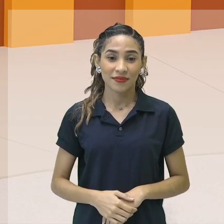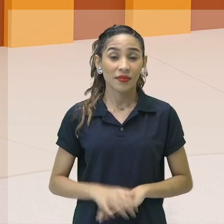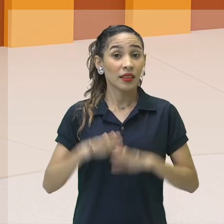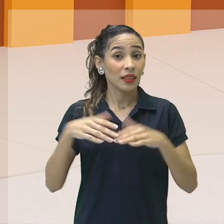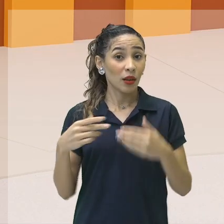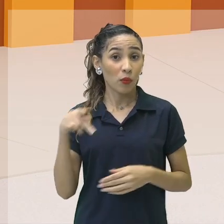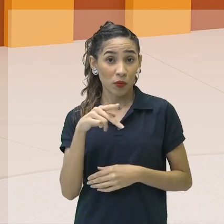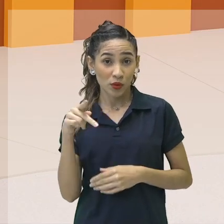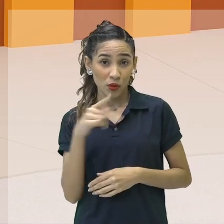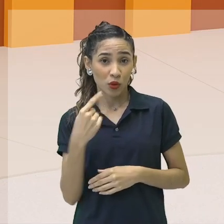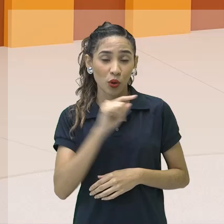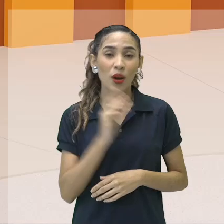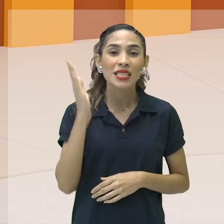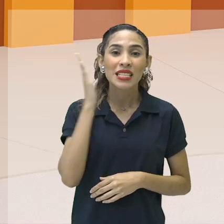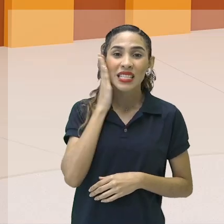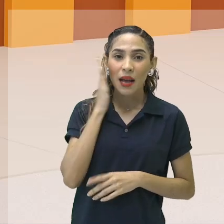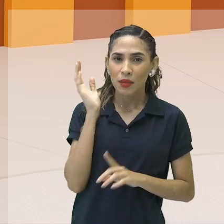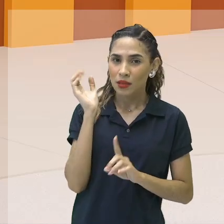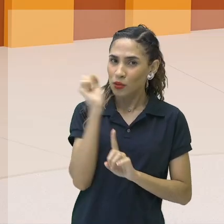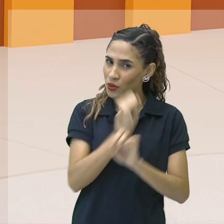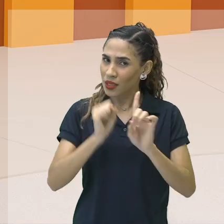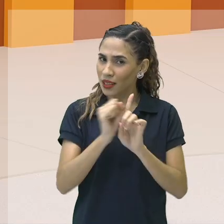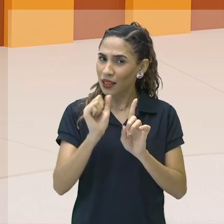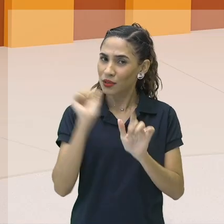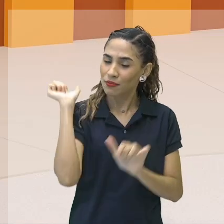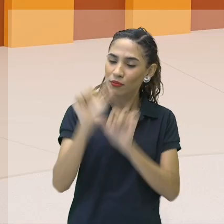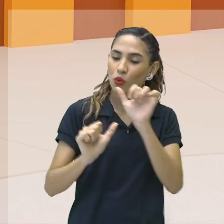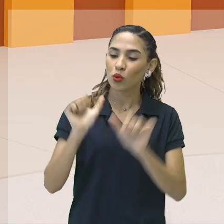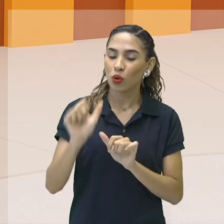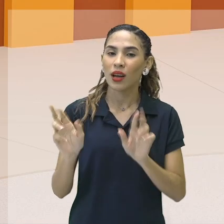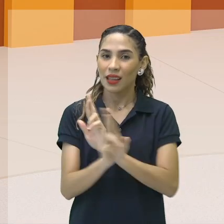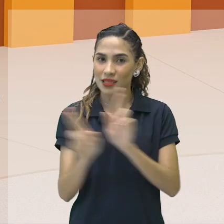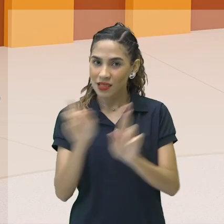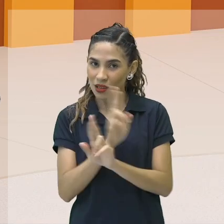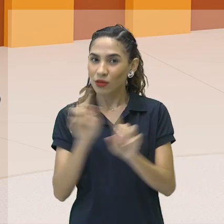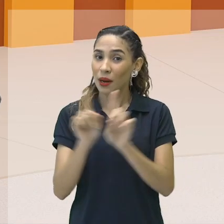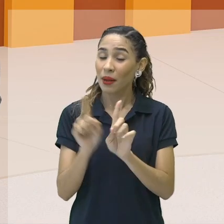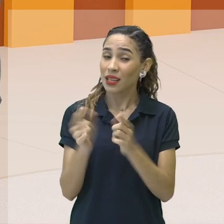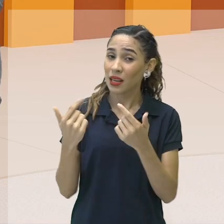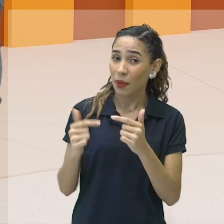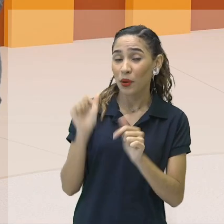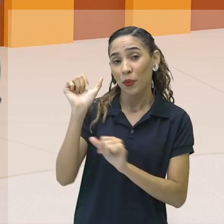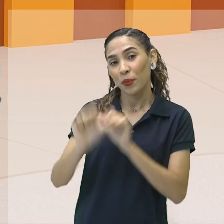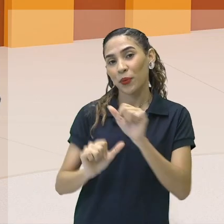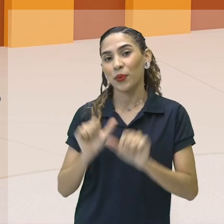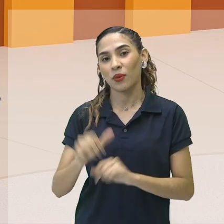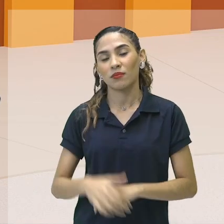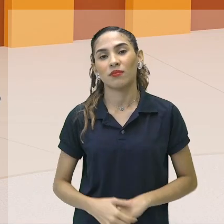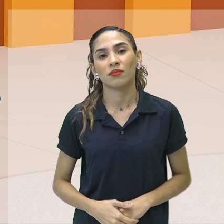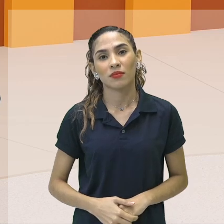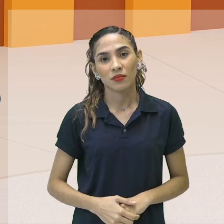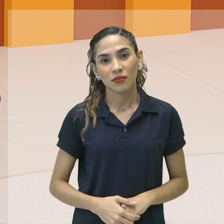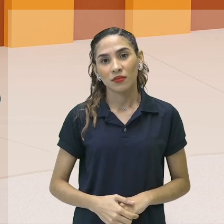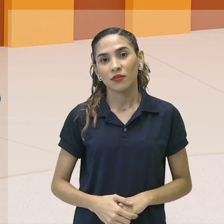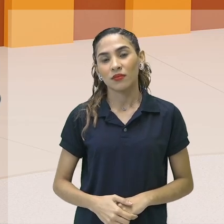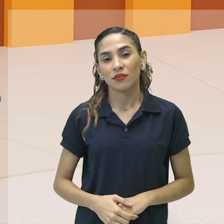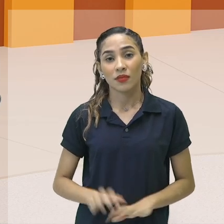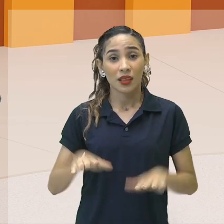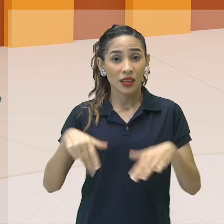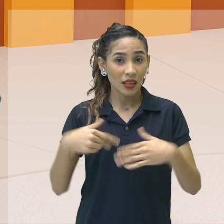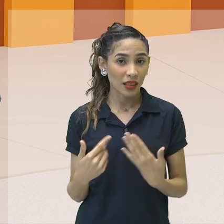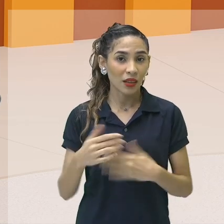que a sociedade mudou e as relações de trabalho também mudaram, é isso? E, claro, que a